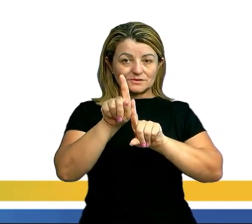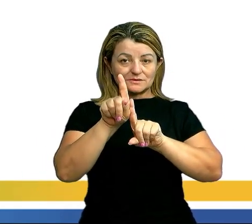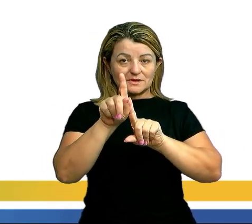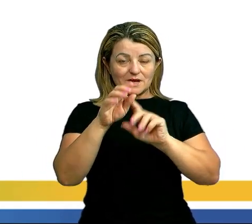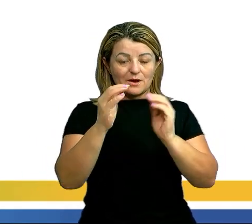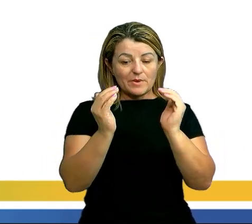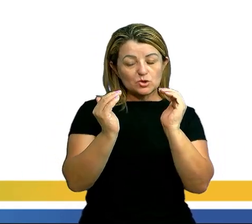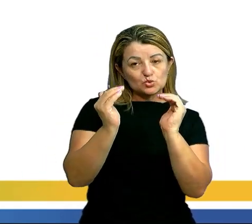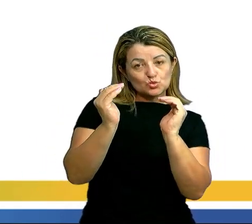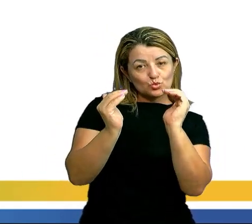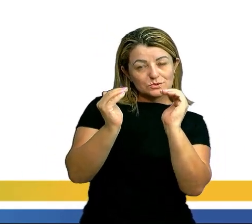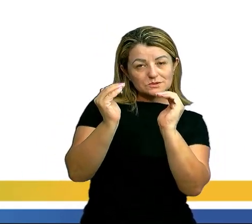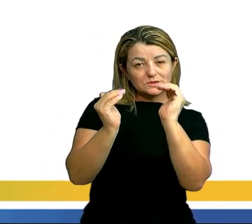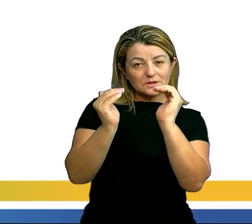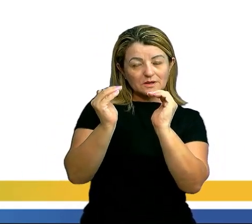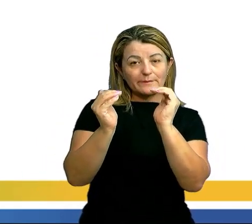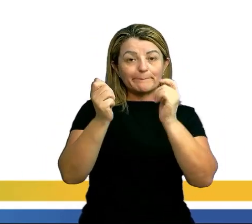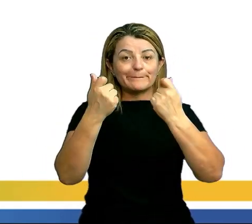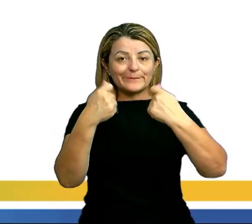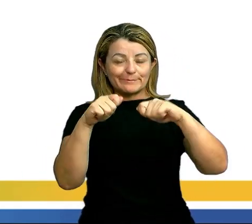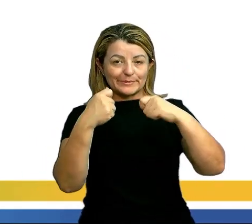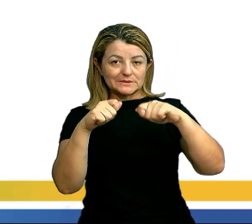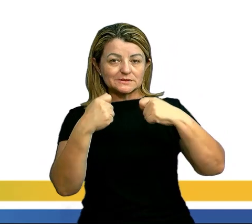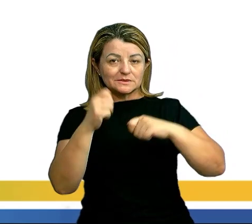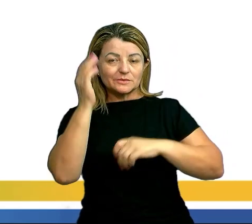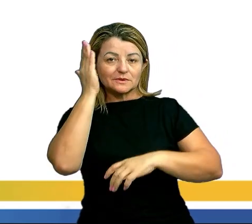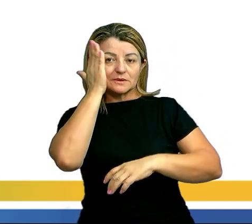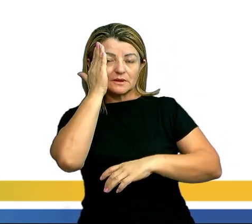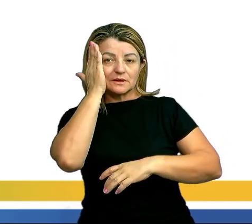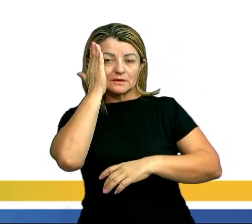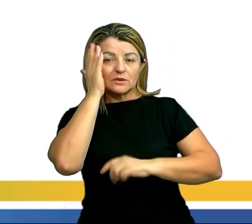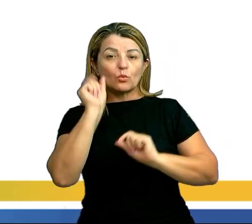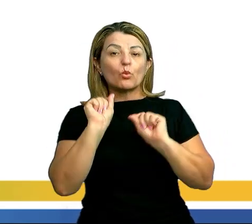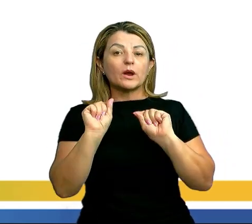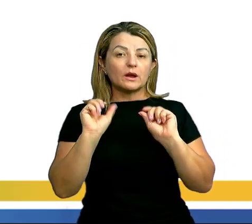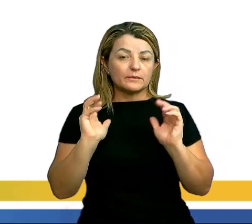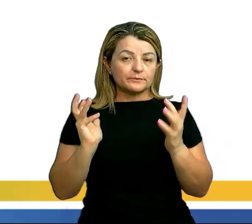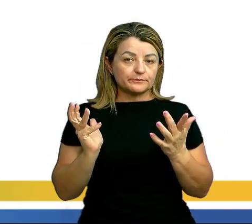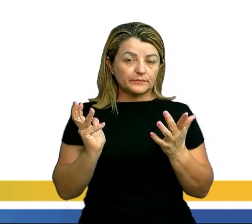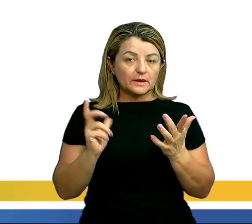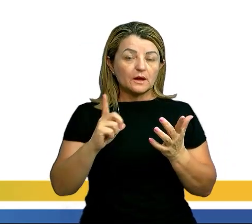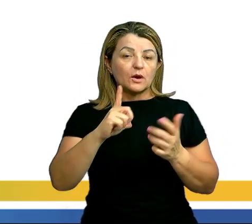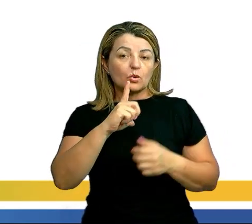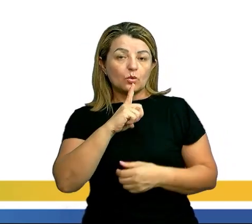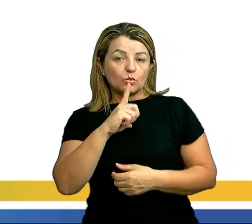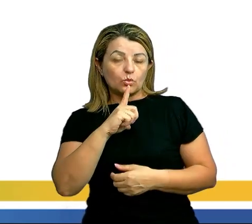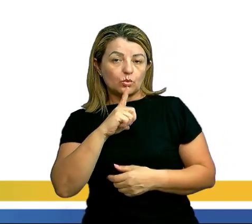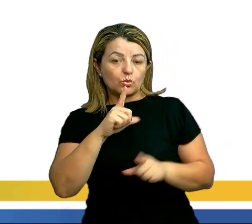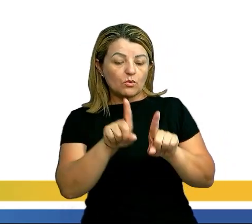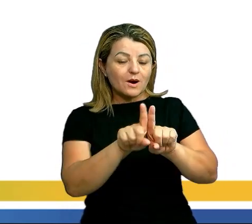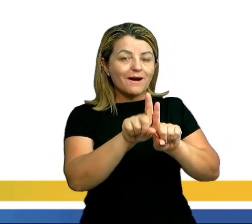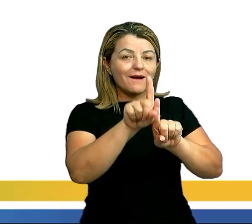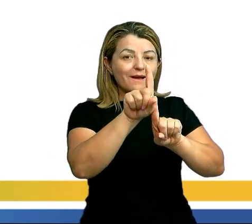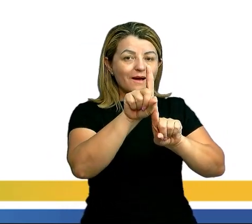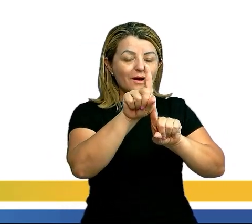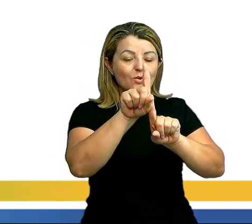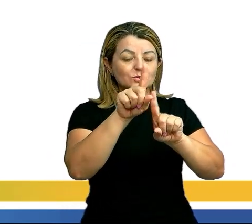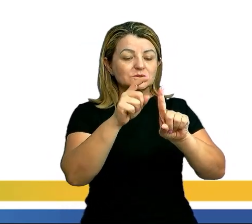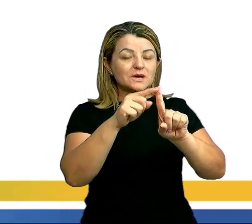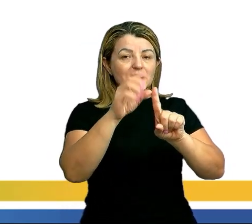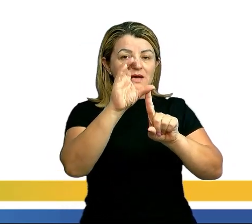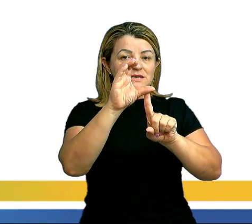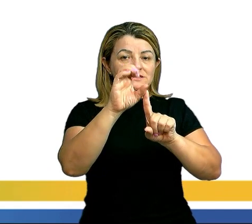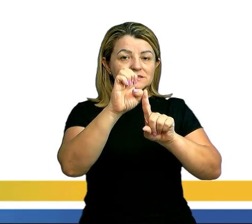essas escalas de temperatura, precisamos entender que quando temos graus Celsius em 0